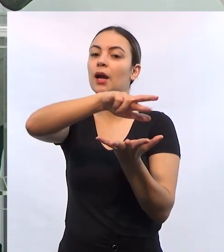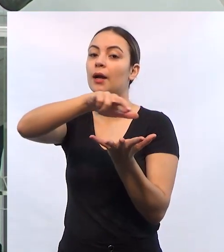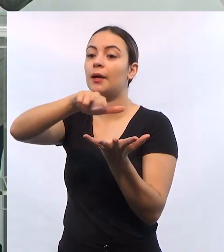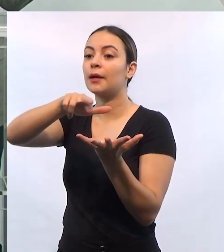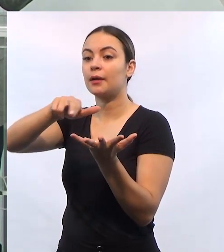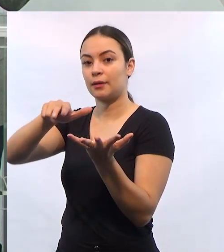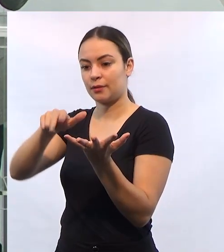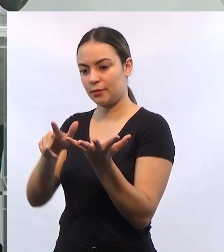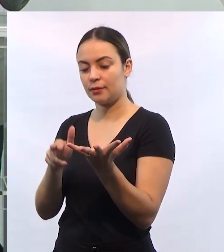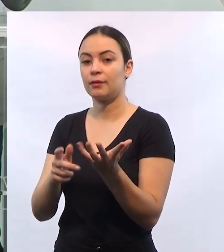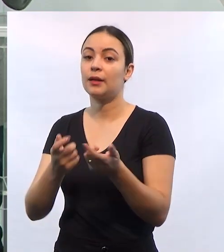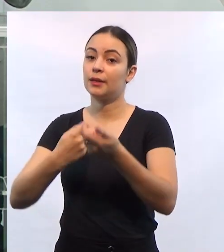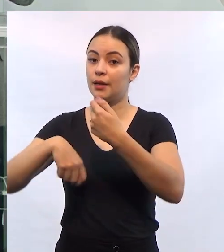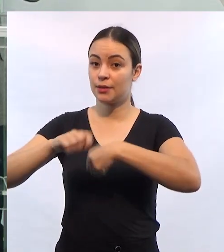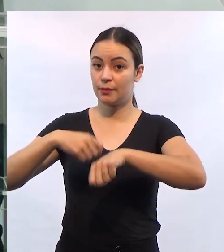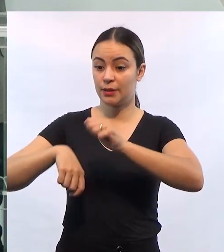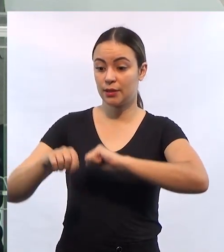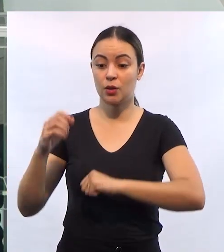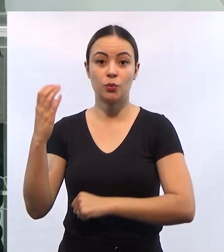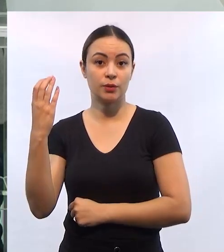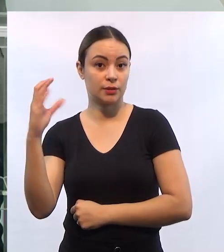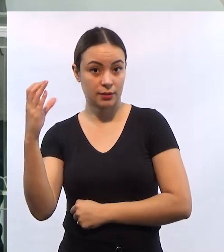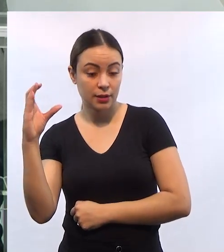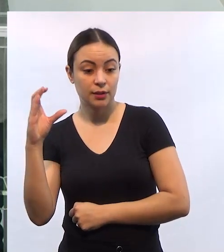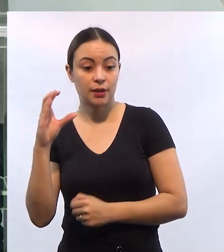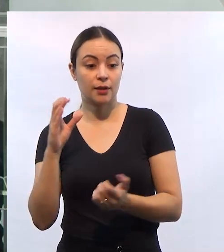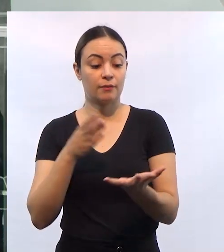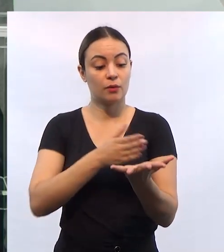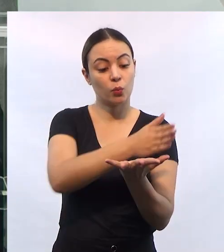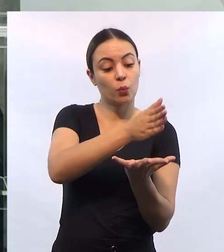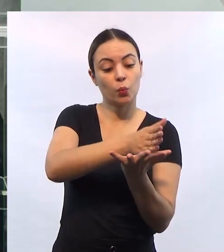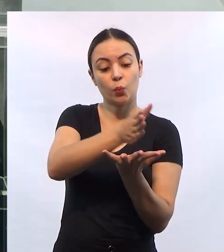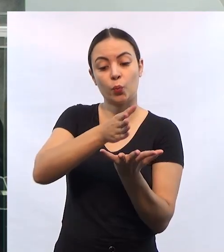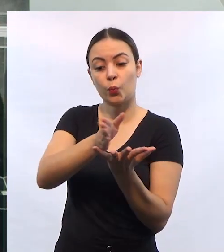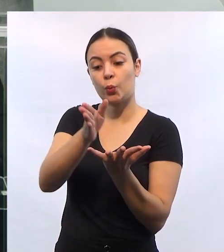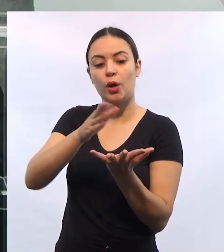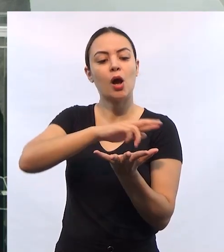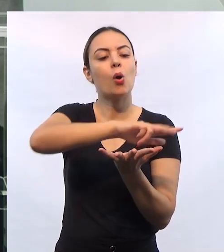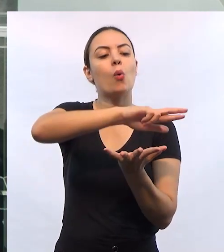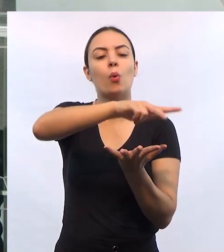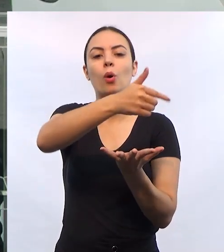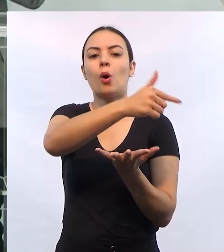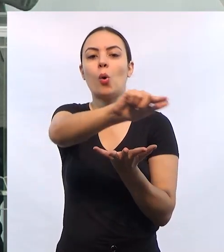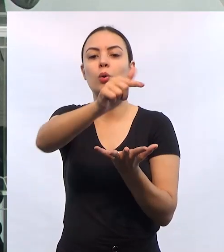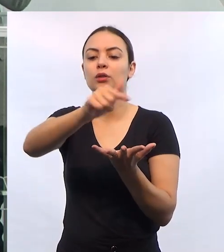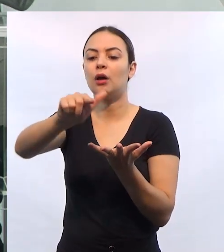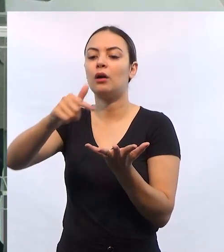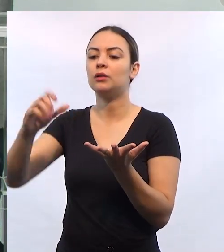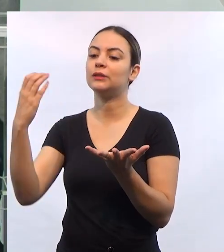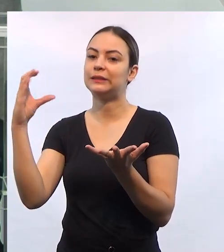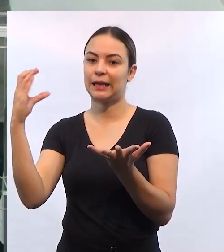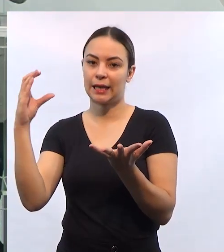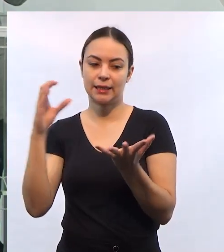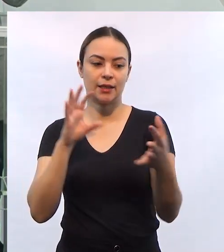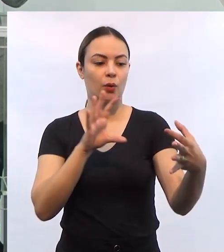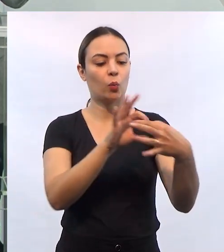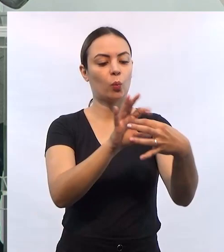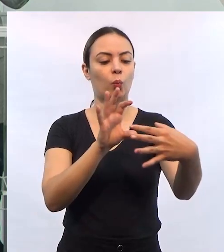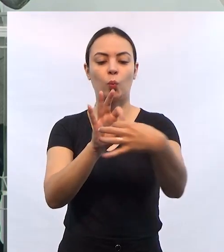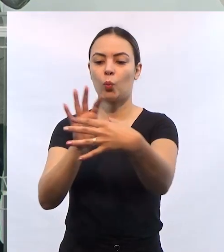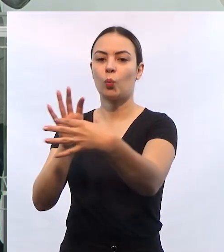leque muito grande na qual a administração como ciência vai se interligando a outras ciências, mas principalmente as